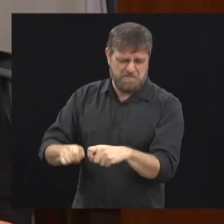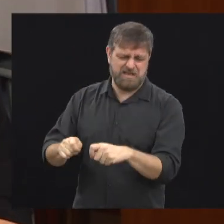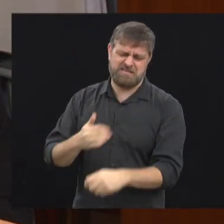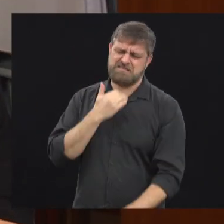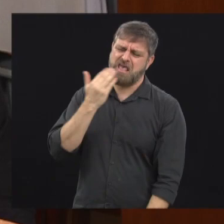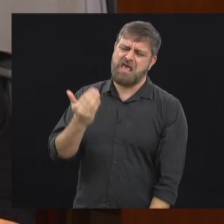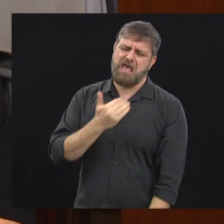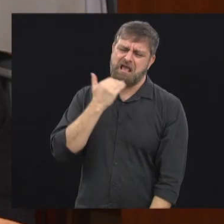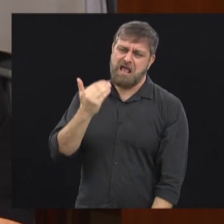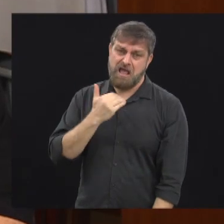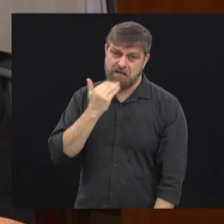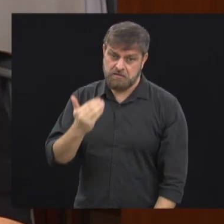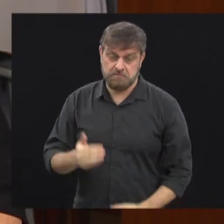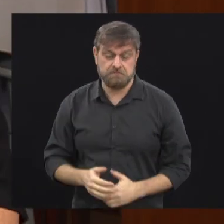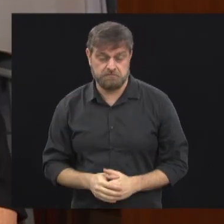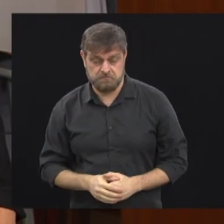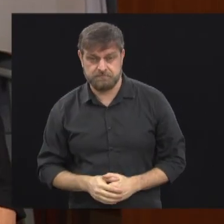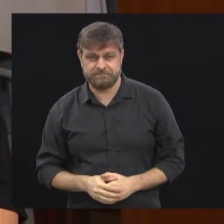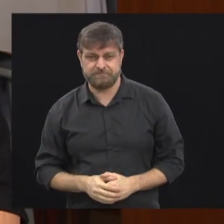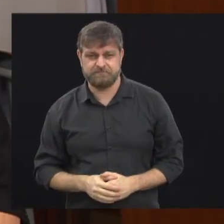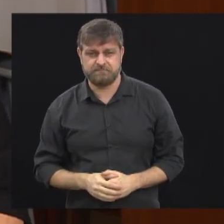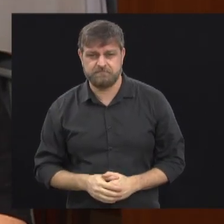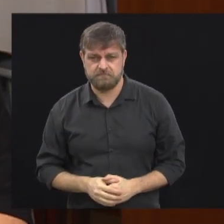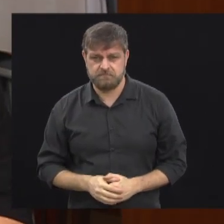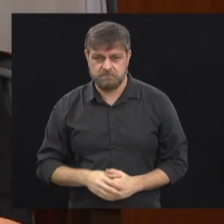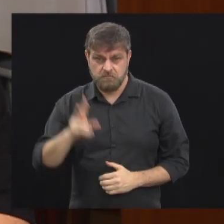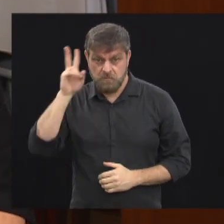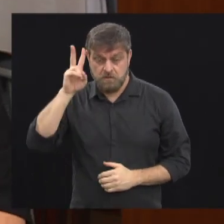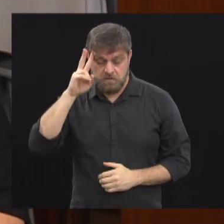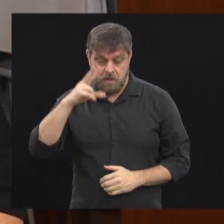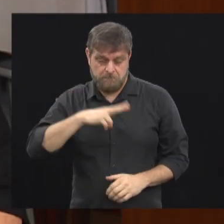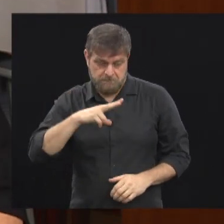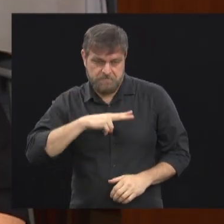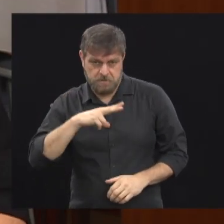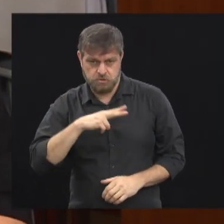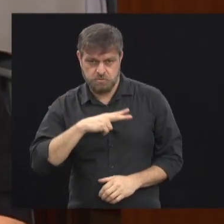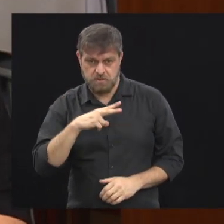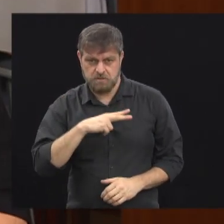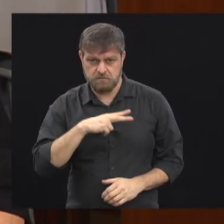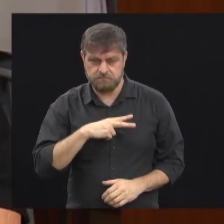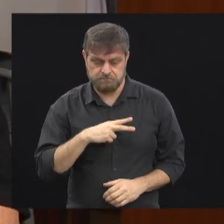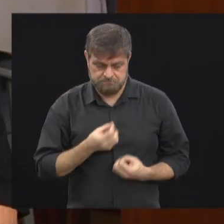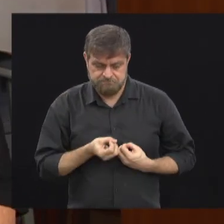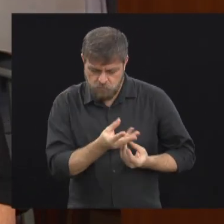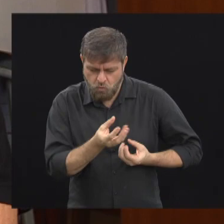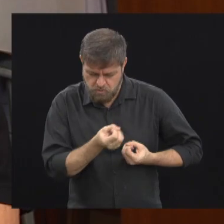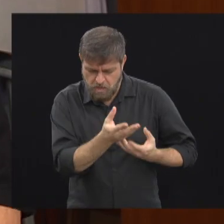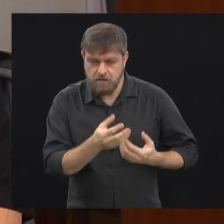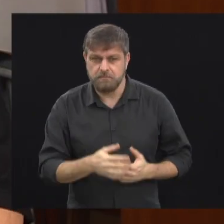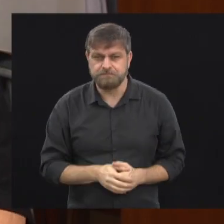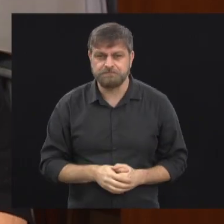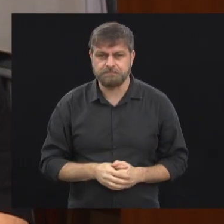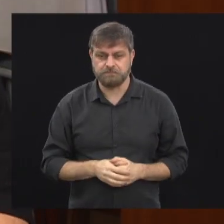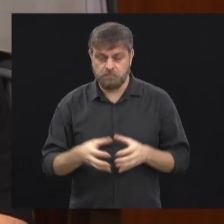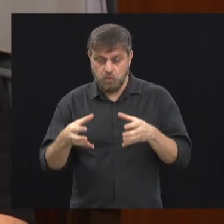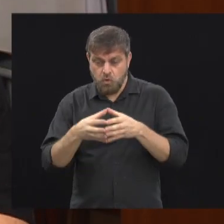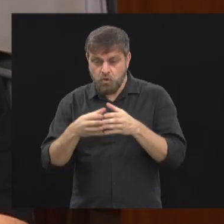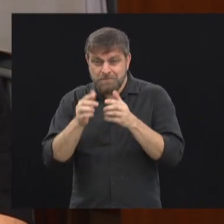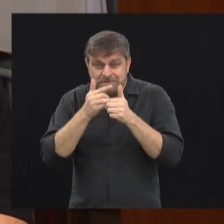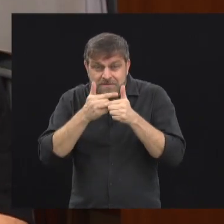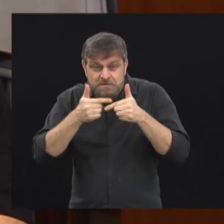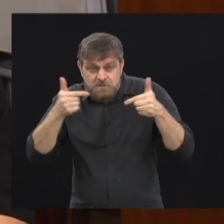deficiência? Tanto que, eu vou contar uma particularidade para vocês, né? A